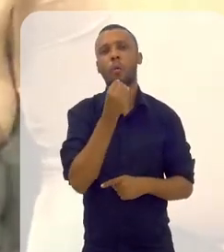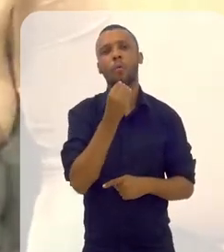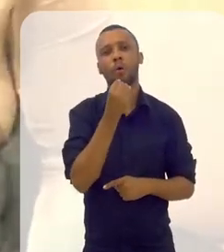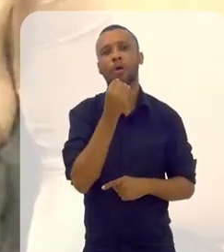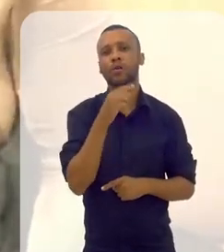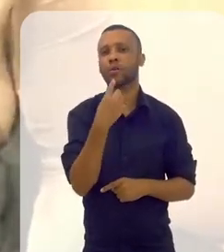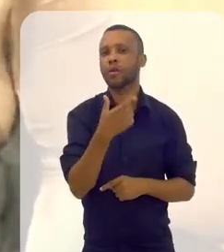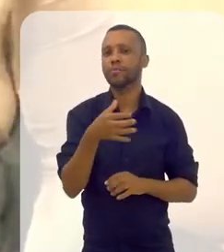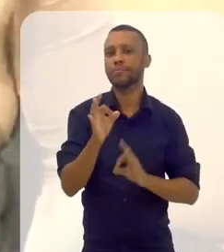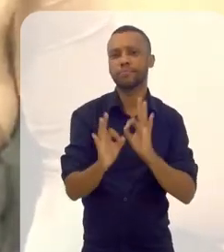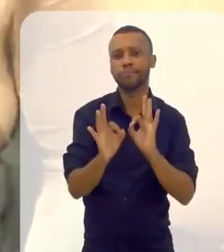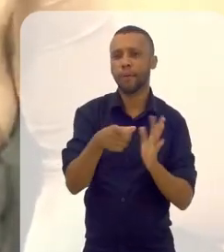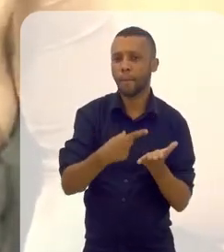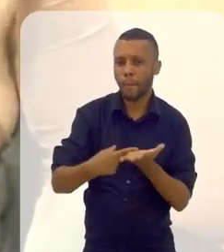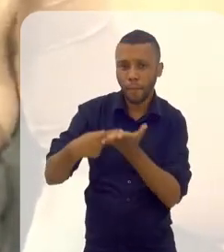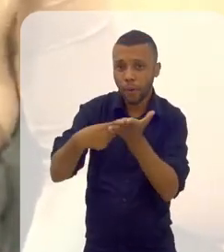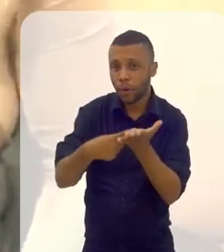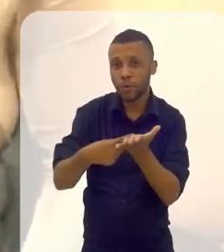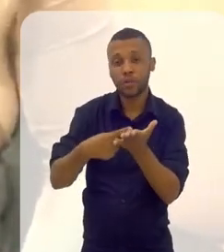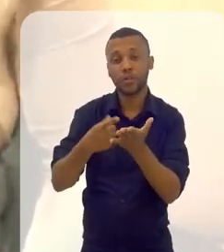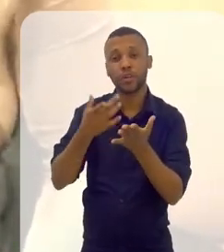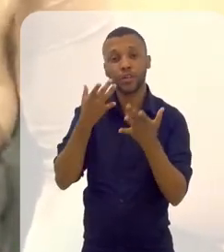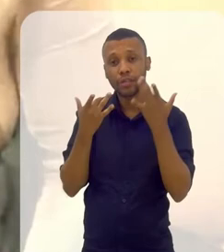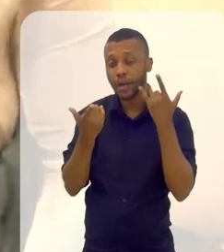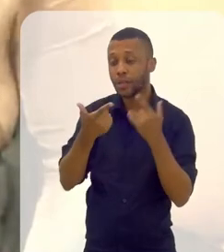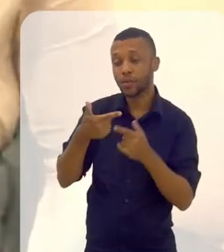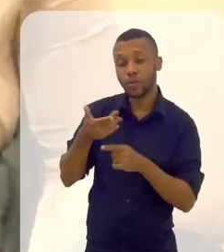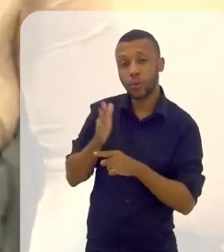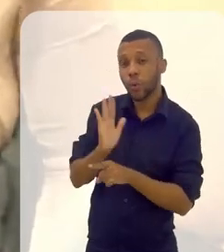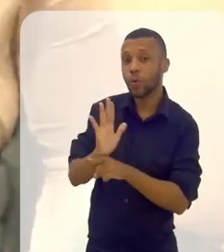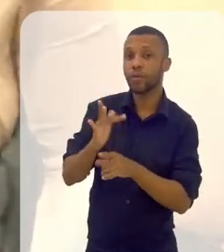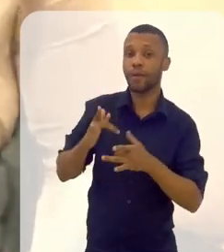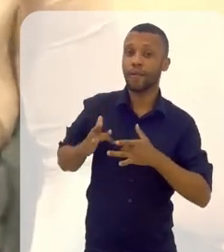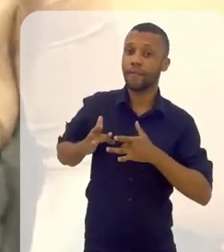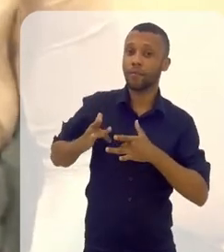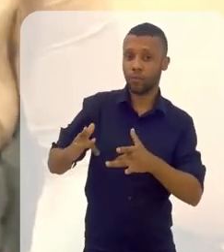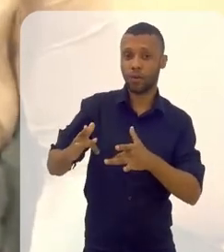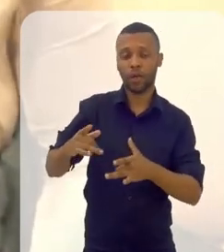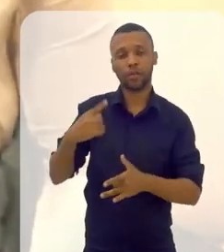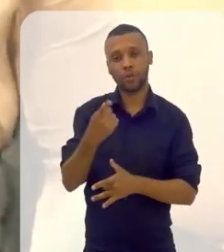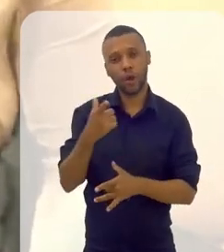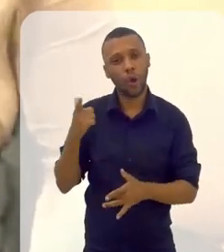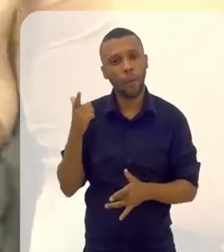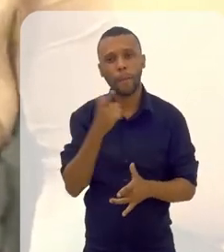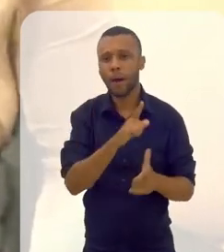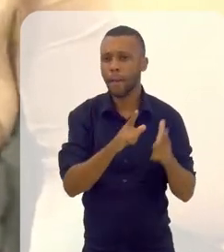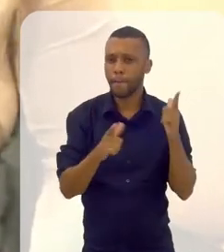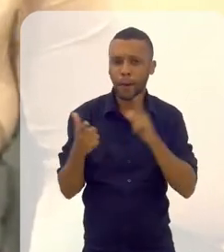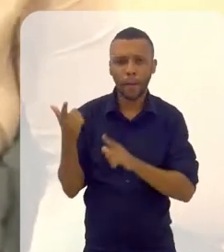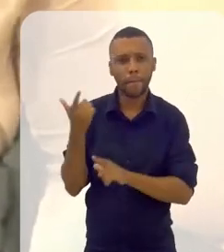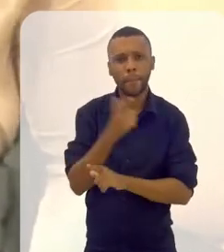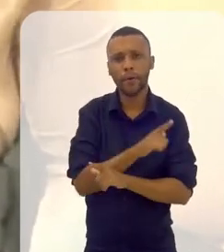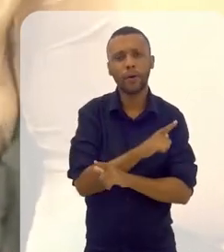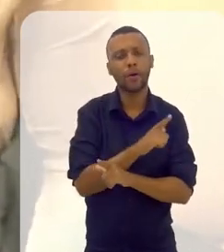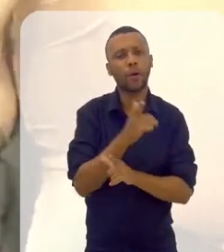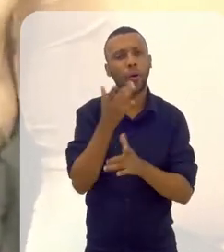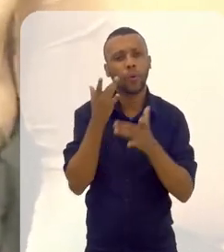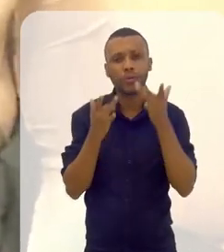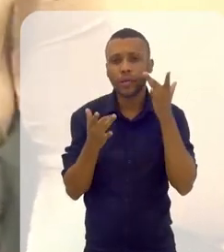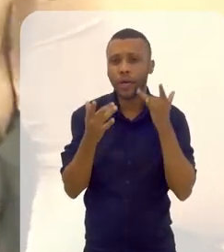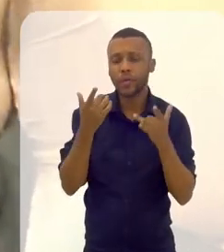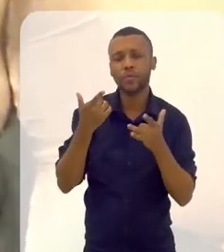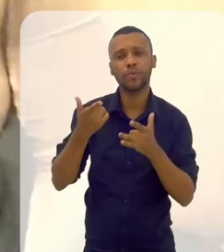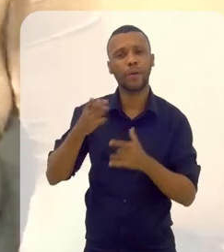gente fazia teatro com contribuição voluntária e a gente conseguiu fazer no Teatro